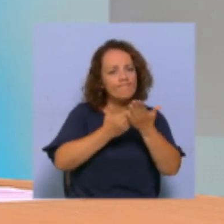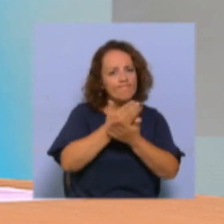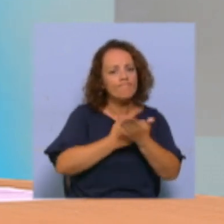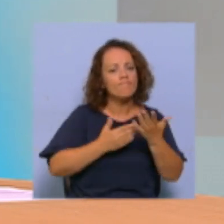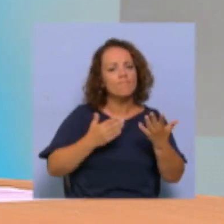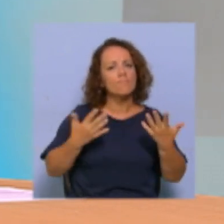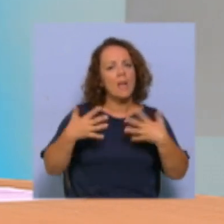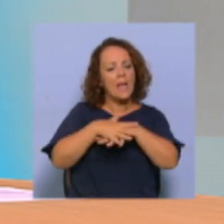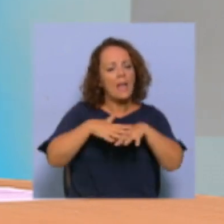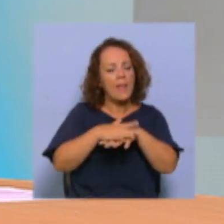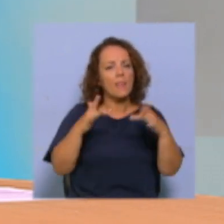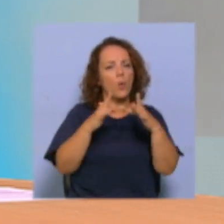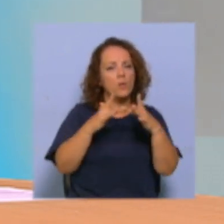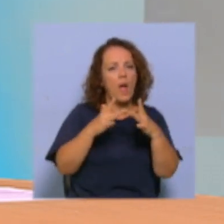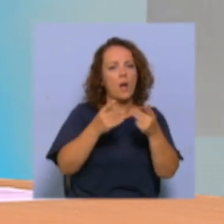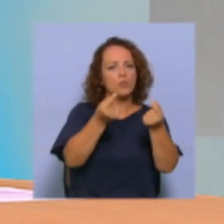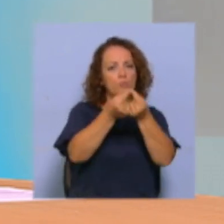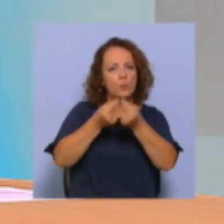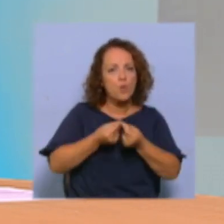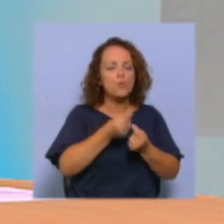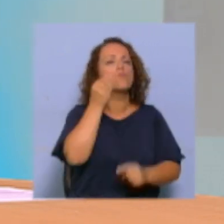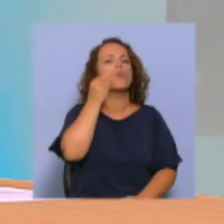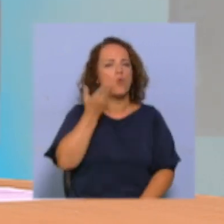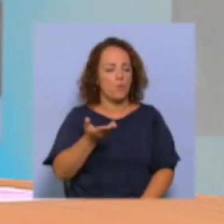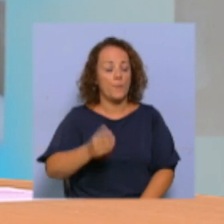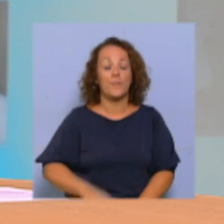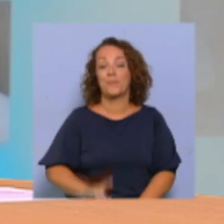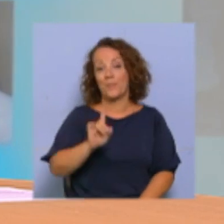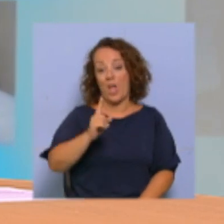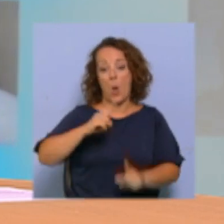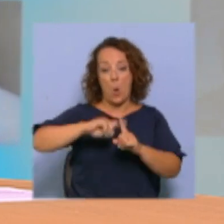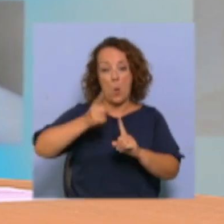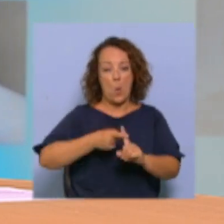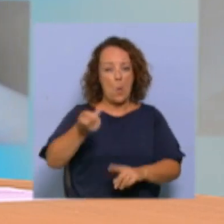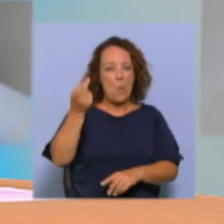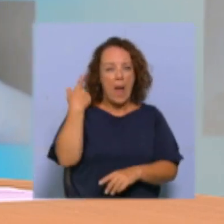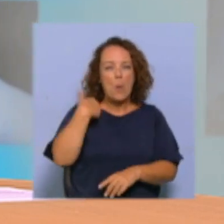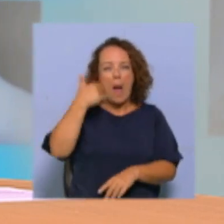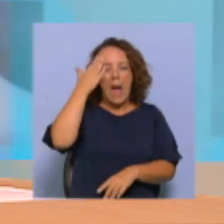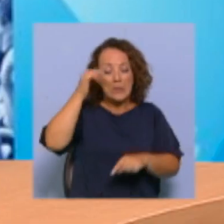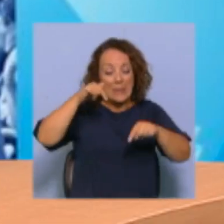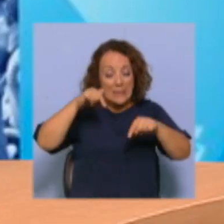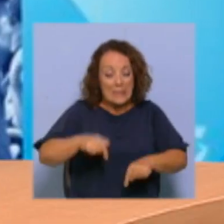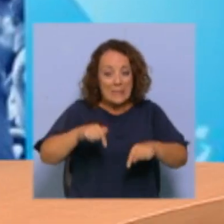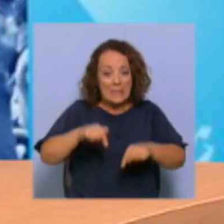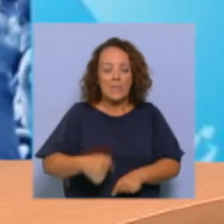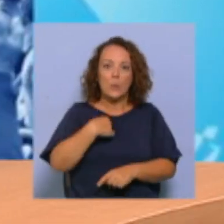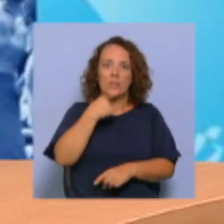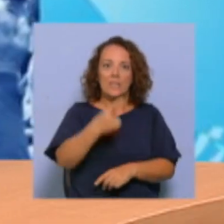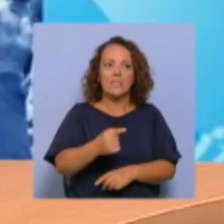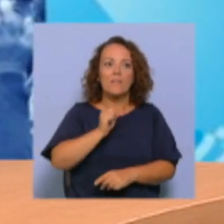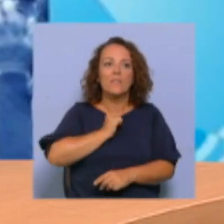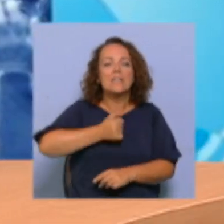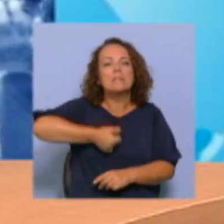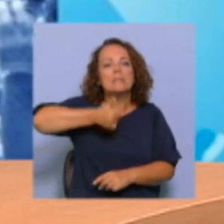de contacto e de proximidade em matéria de comunicação? Há um ano atrás, eu penso que exatamente aqui eu disse que essa era uma das minhas prioridades, não era? Portanto,